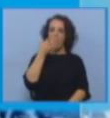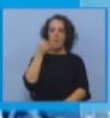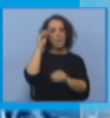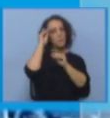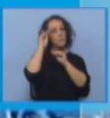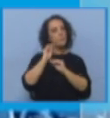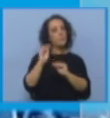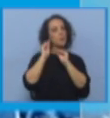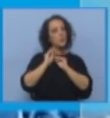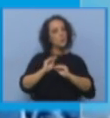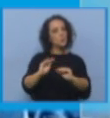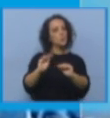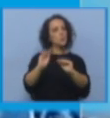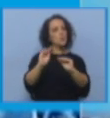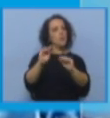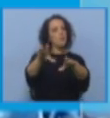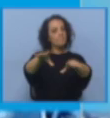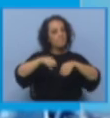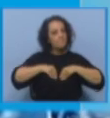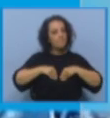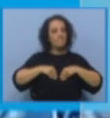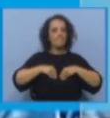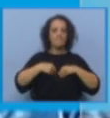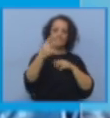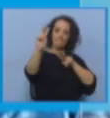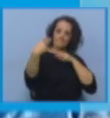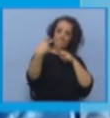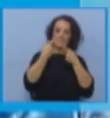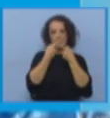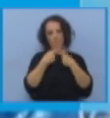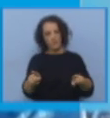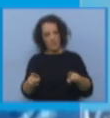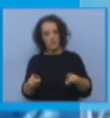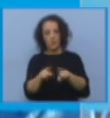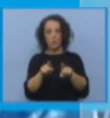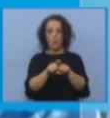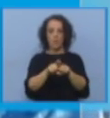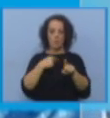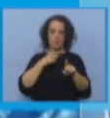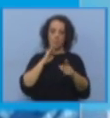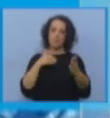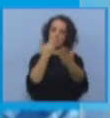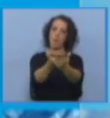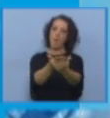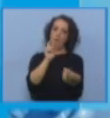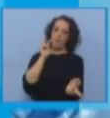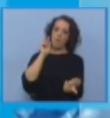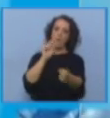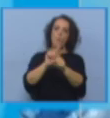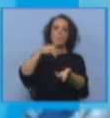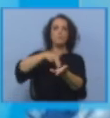pedagogia para o acolhimento, para a aceitação da diferença, o projetar-nos para o outro também, percebermos as